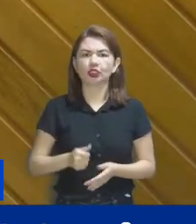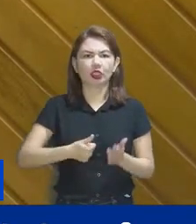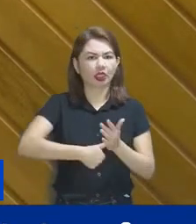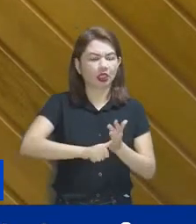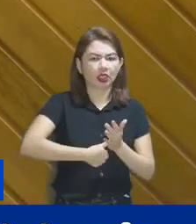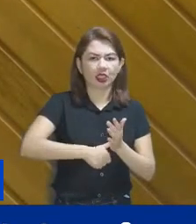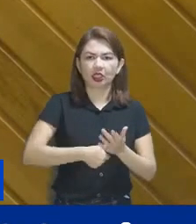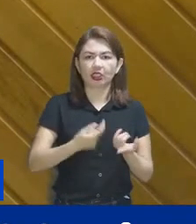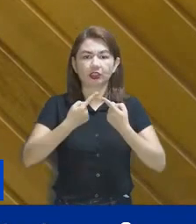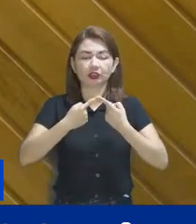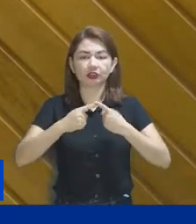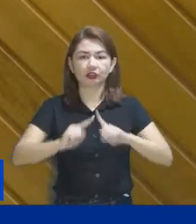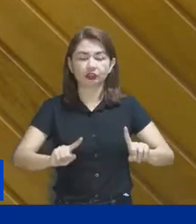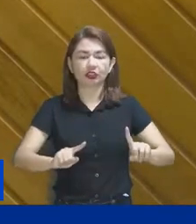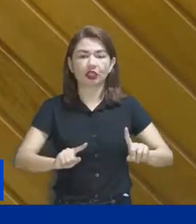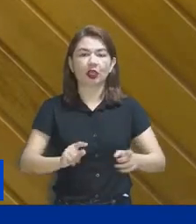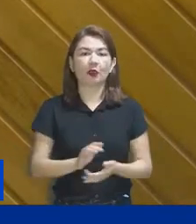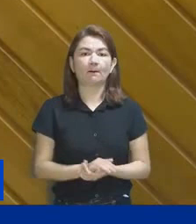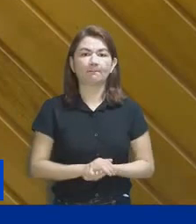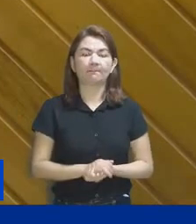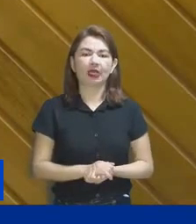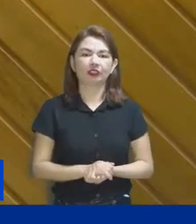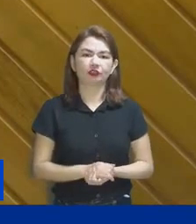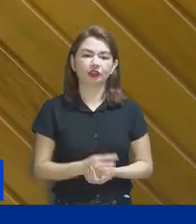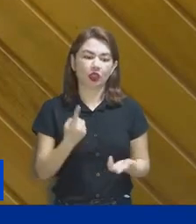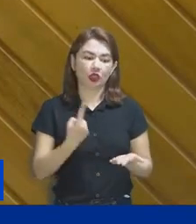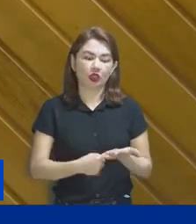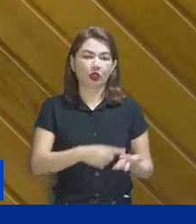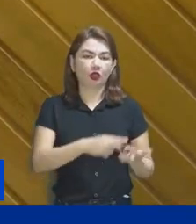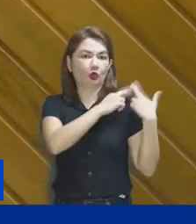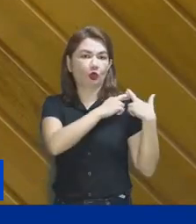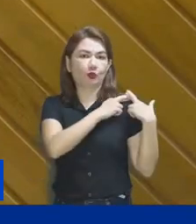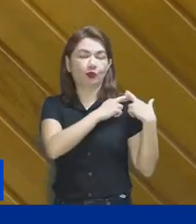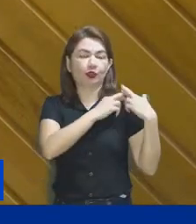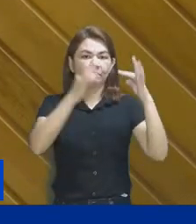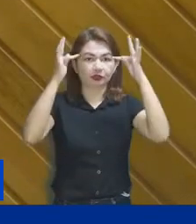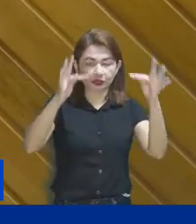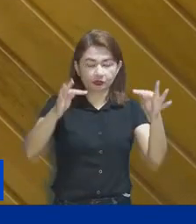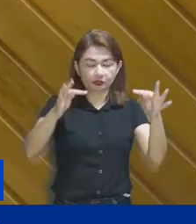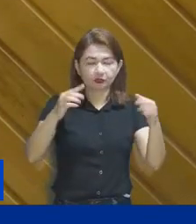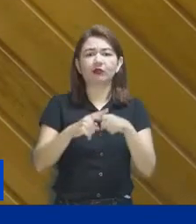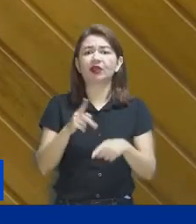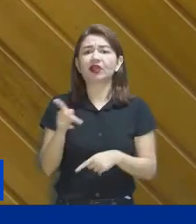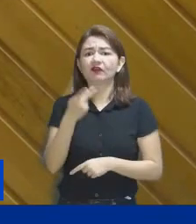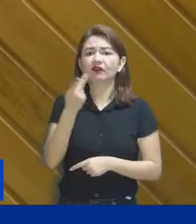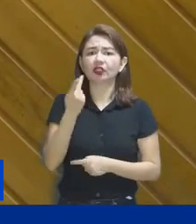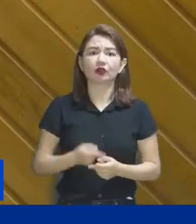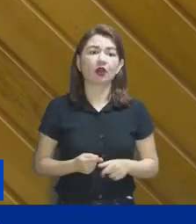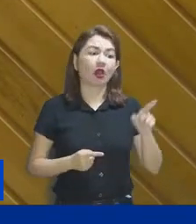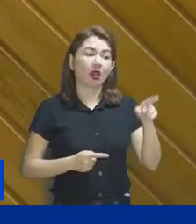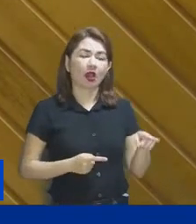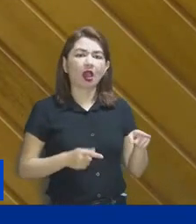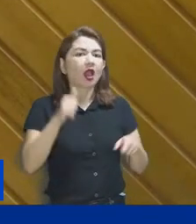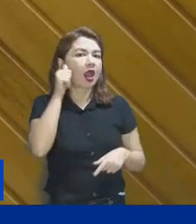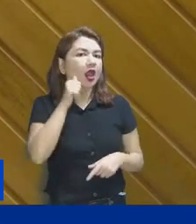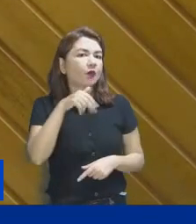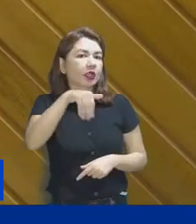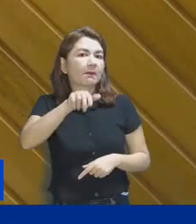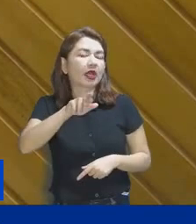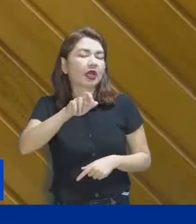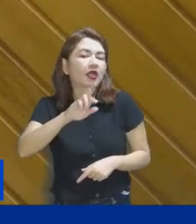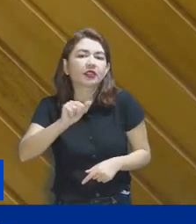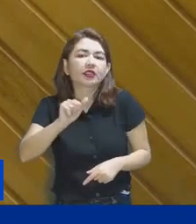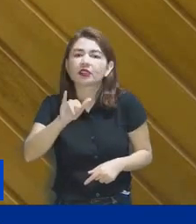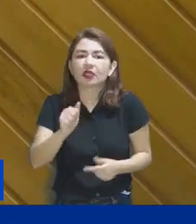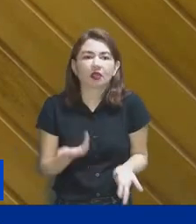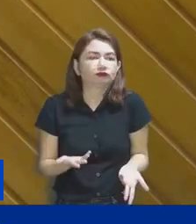presta o compromisso como testemunha. E o que levou ele a ser escutado? Foi que a senhora Maria falou que ela não escutou o seu